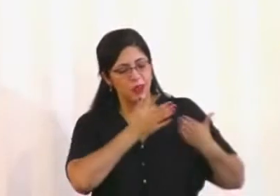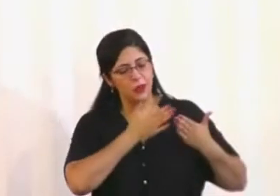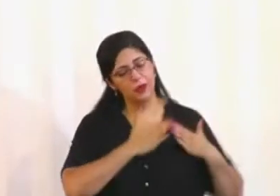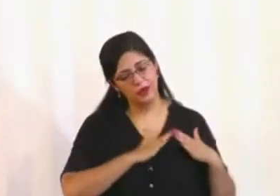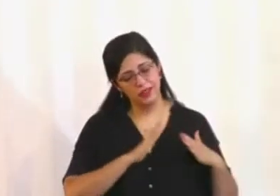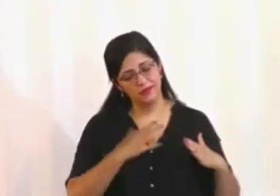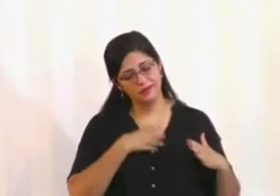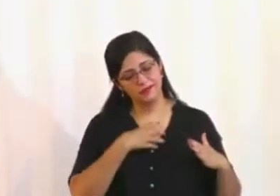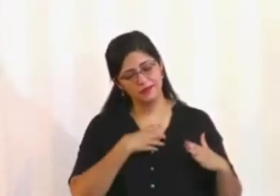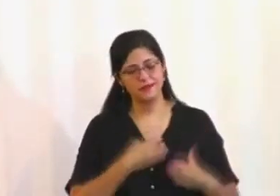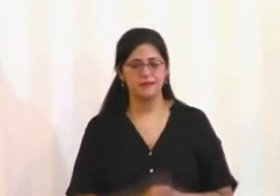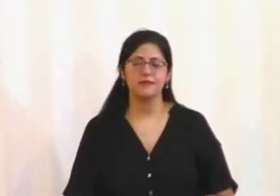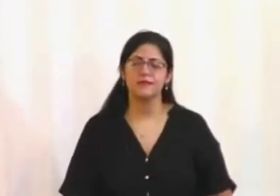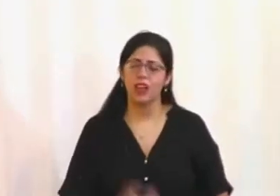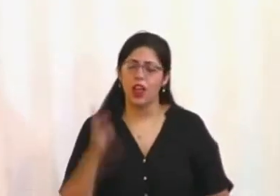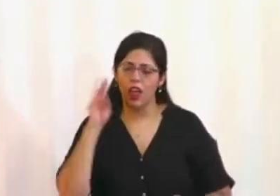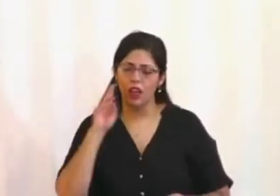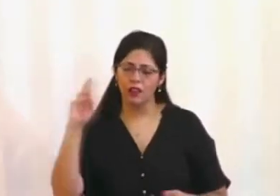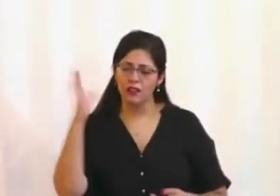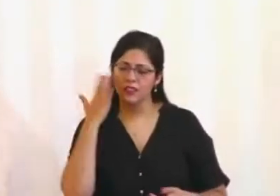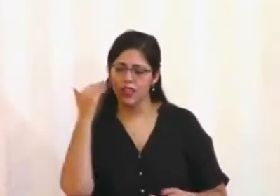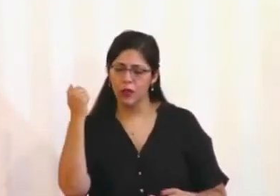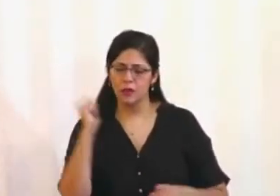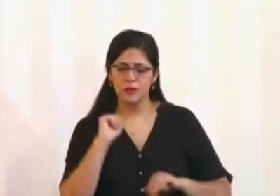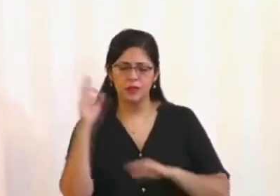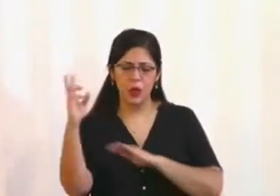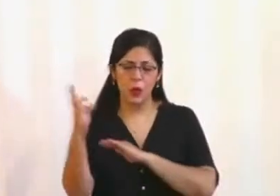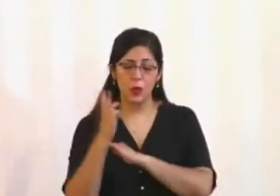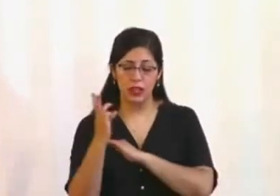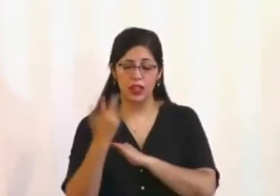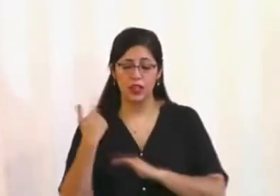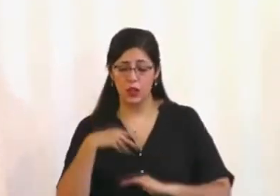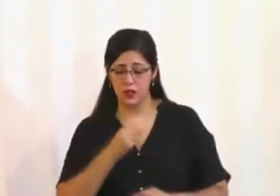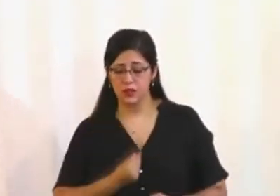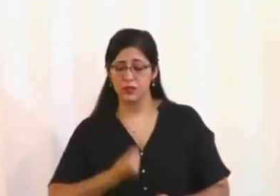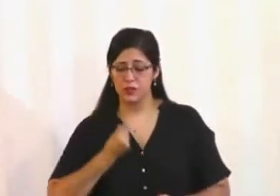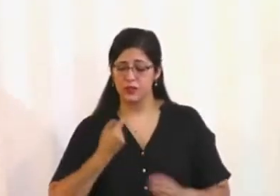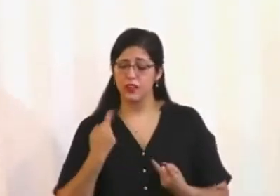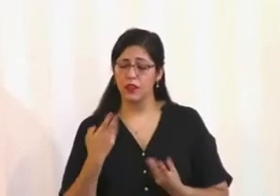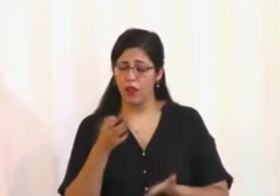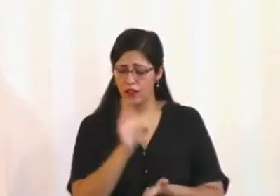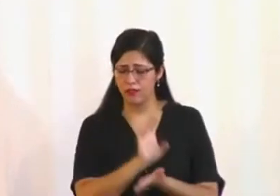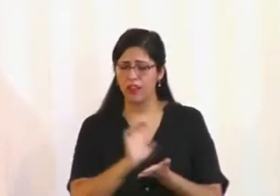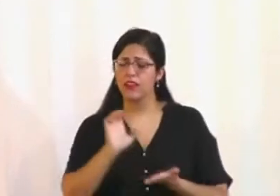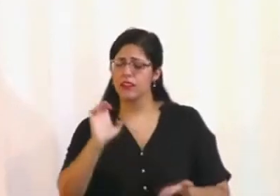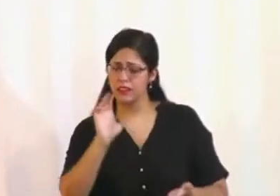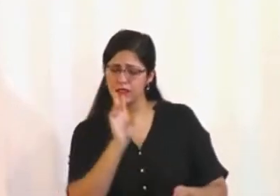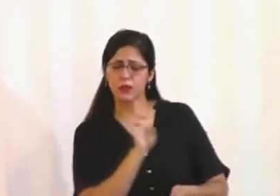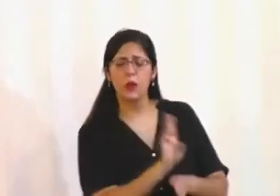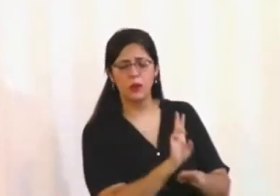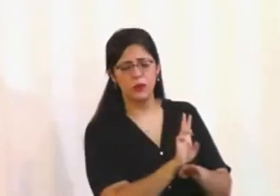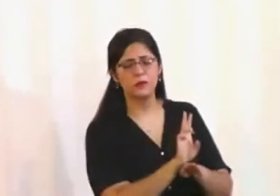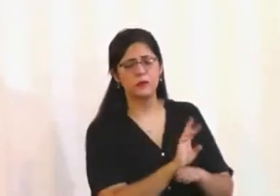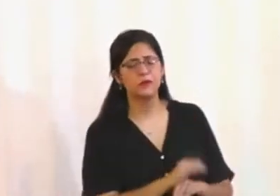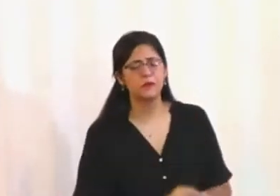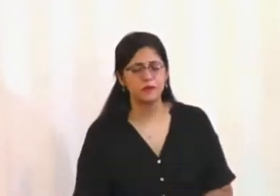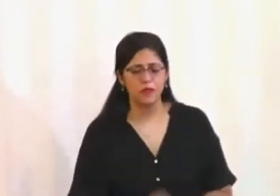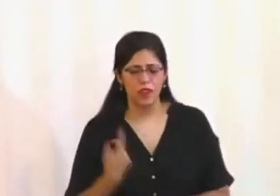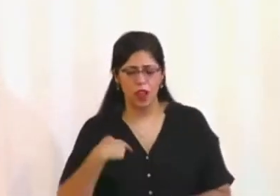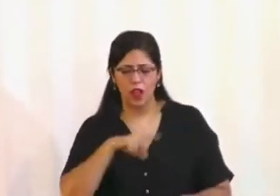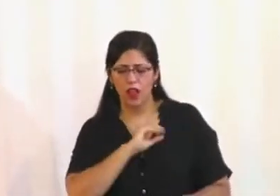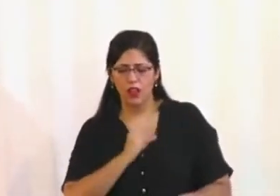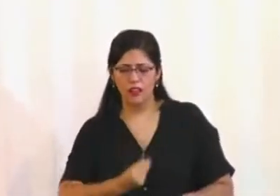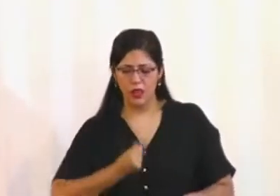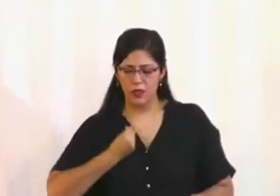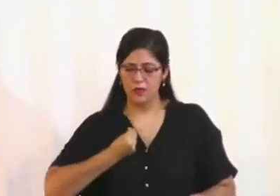corações. Sabemos que o Senhor tem cuidado de nós, como cuidou do Teu servo Elias. Que essa mensagem do Senhor edifique as